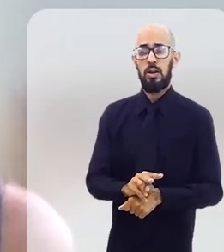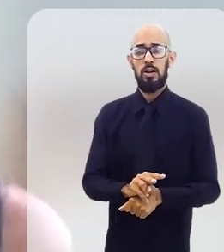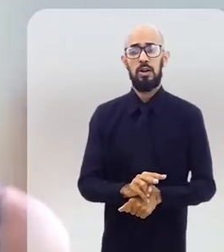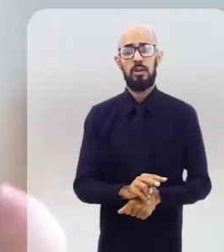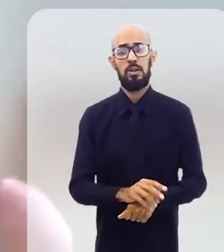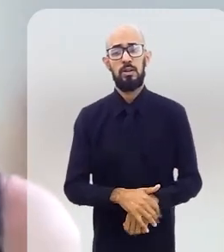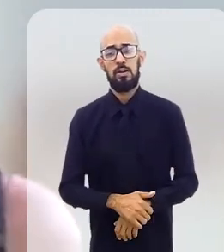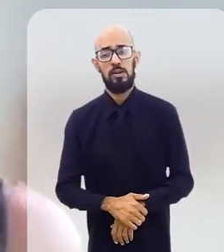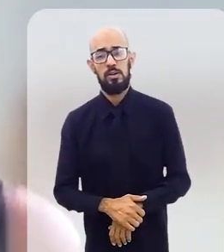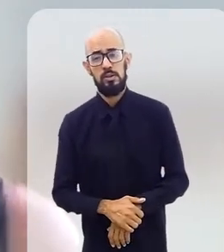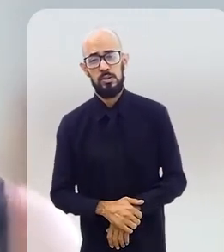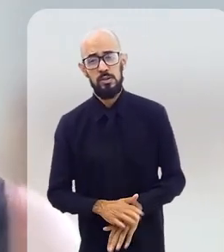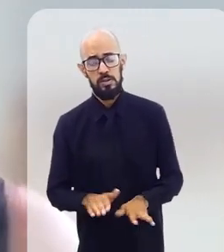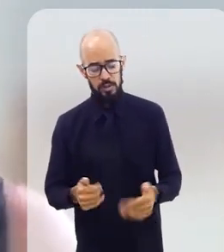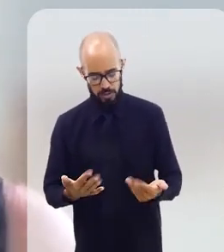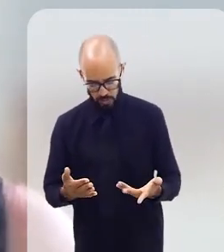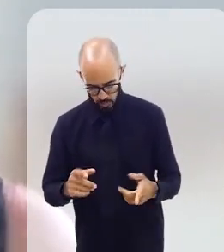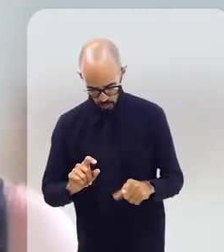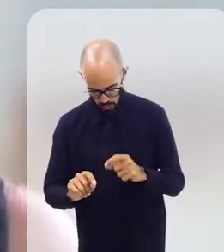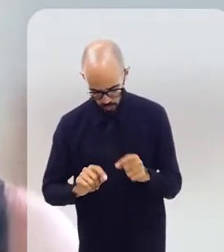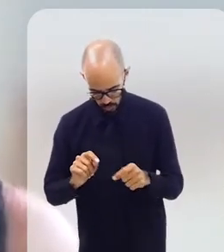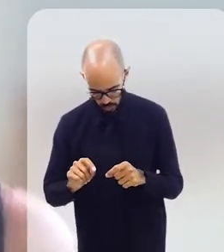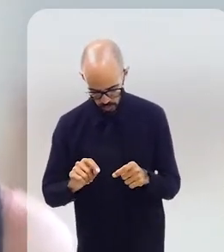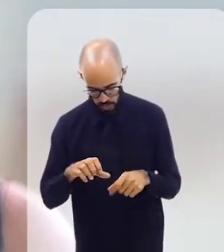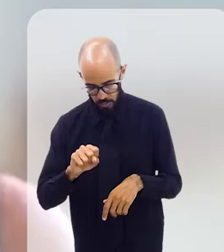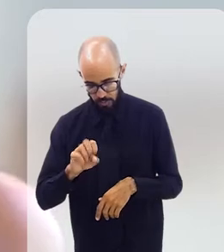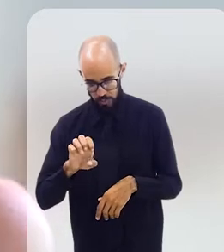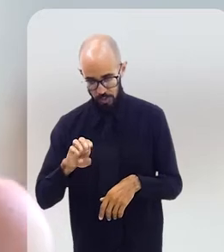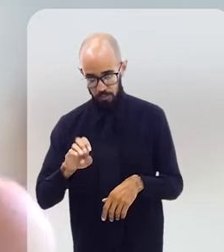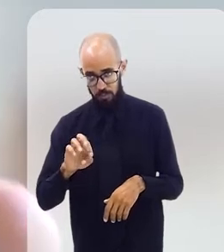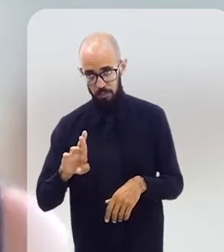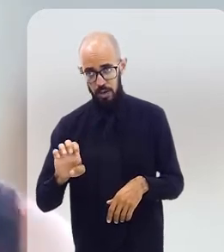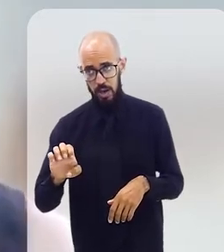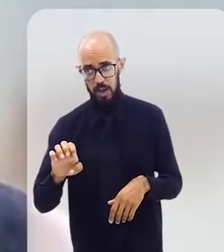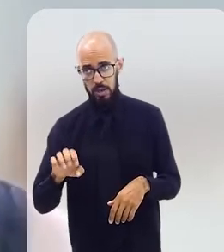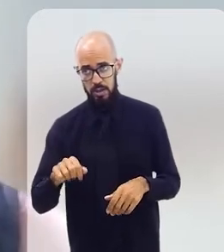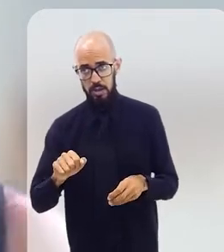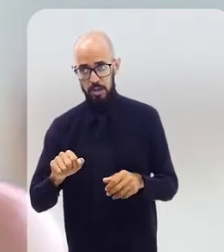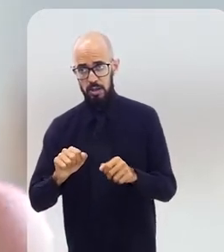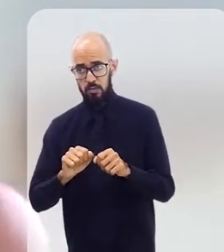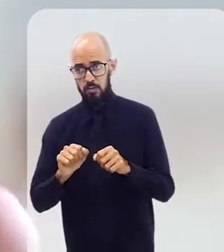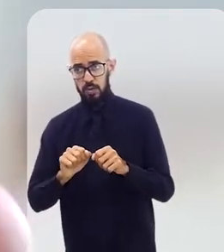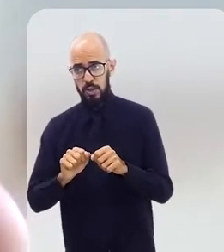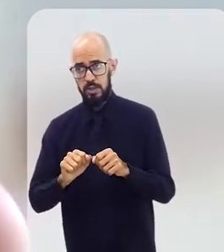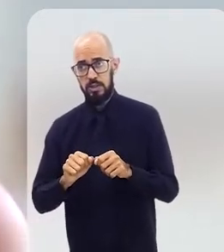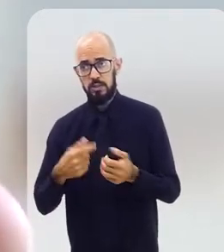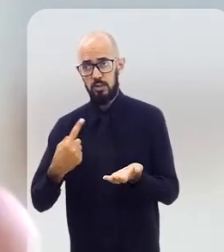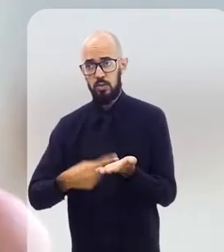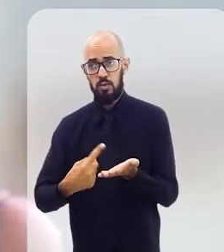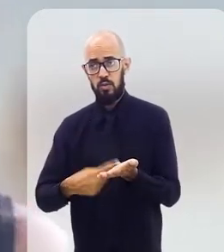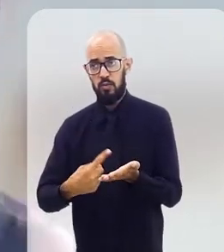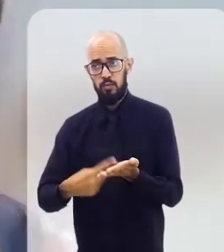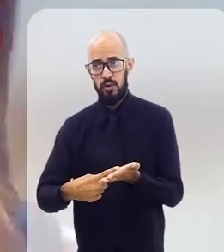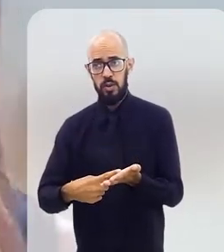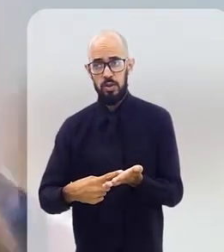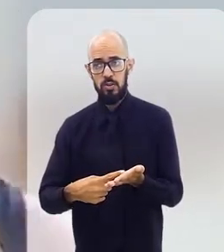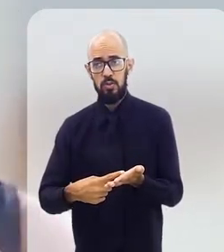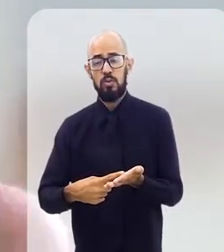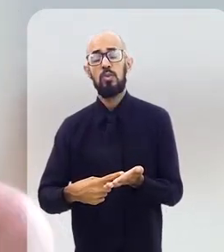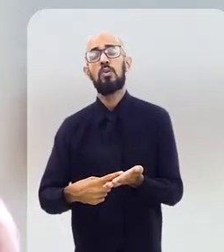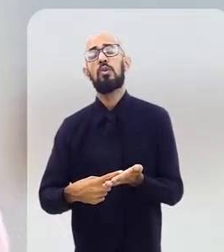recursos para recomeçar. Então, o Sebrae viabilizou aí esse contato, né, entre as